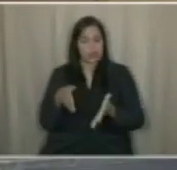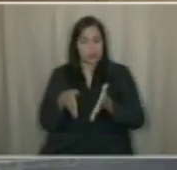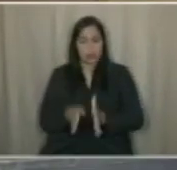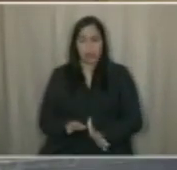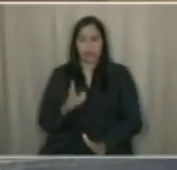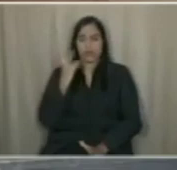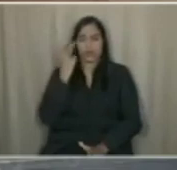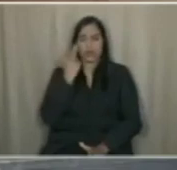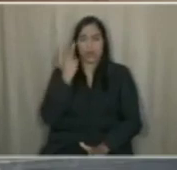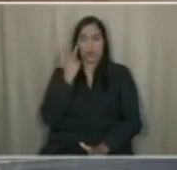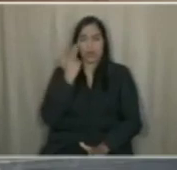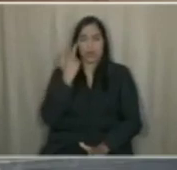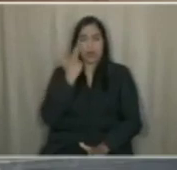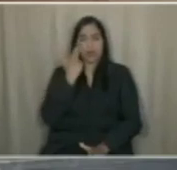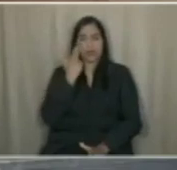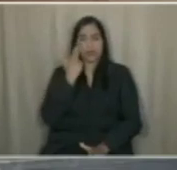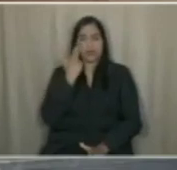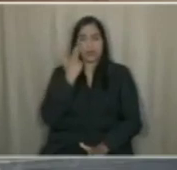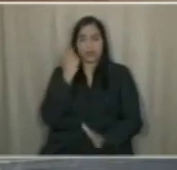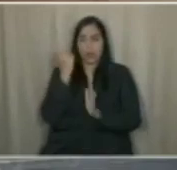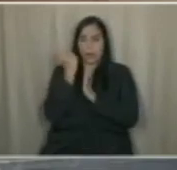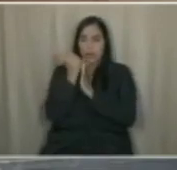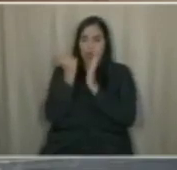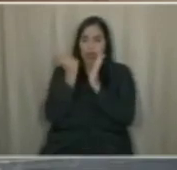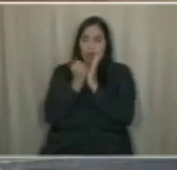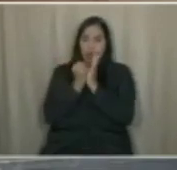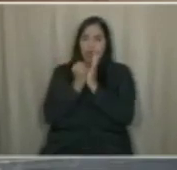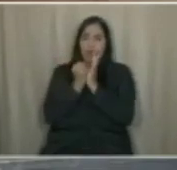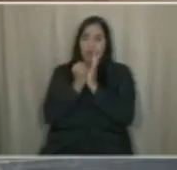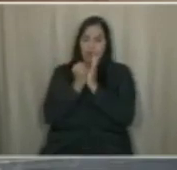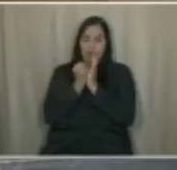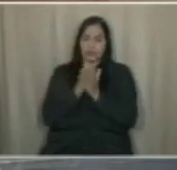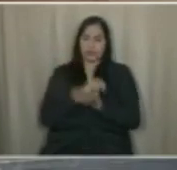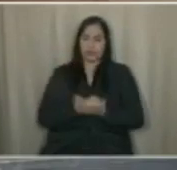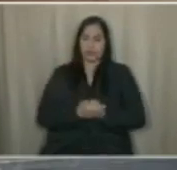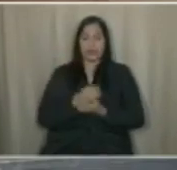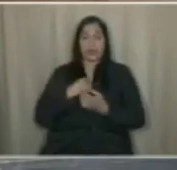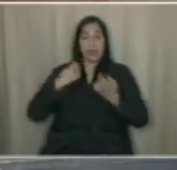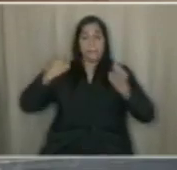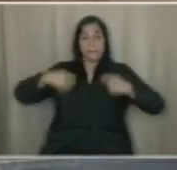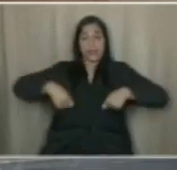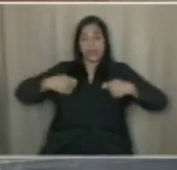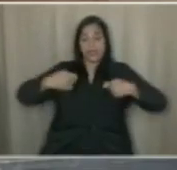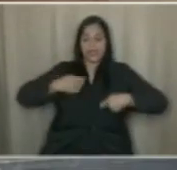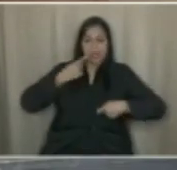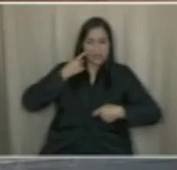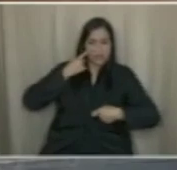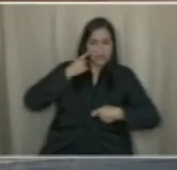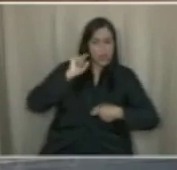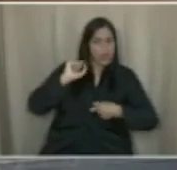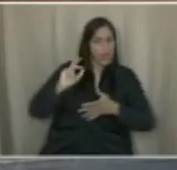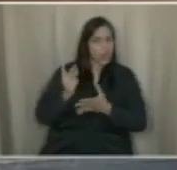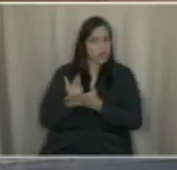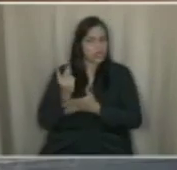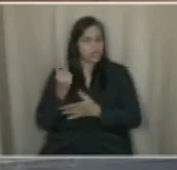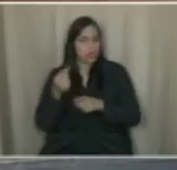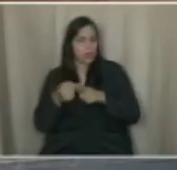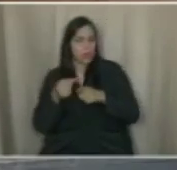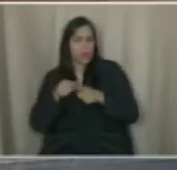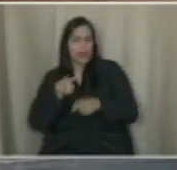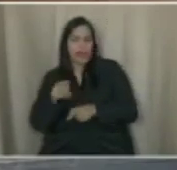Estava dentro do protocolo obstétrico habitual. Então, precisa se apurar o que houve, por que ela caiu, por que não